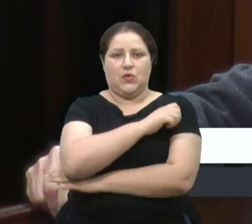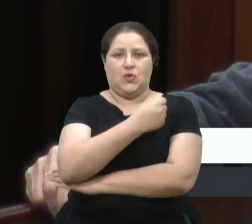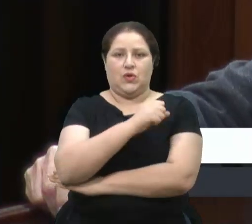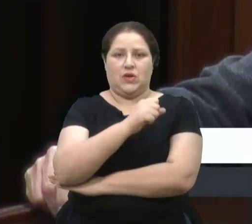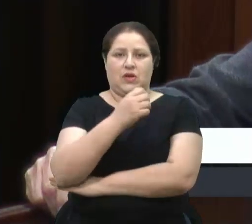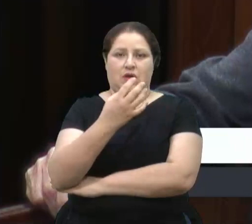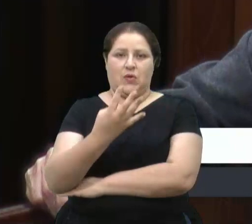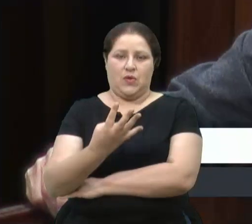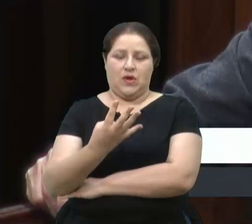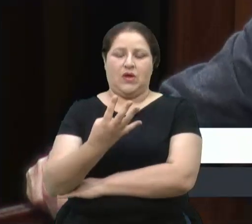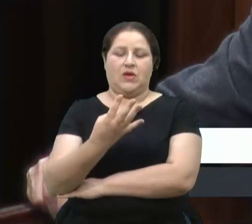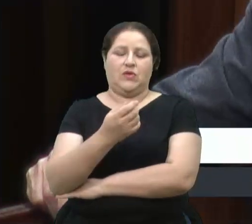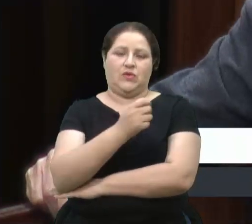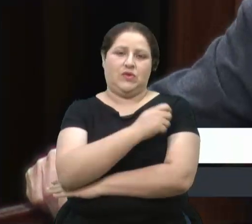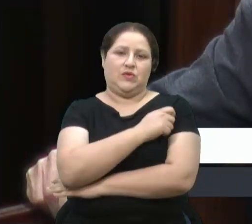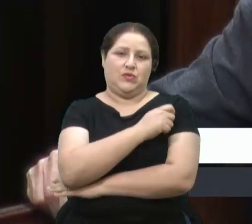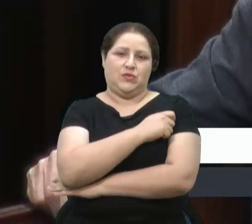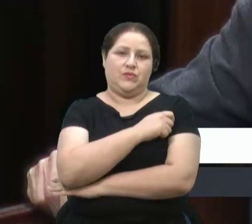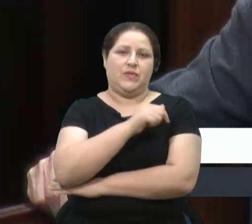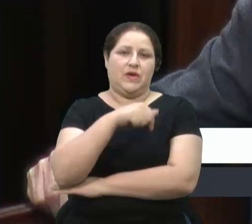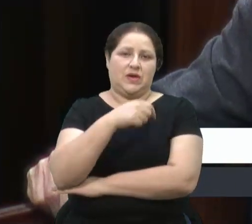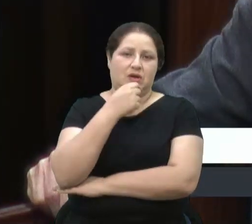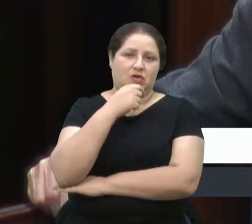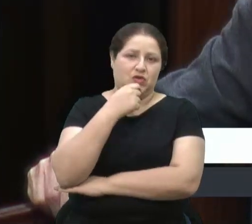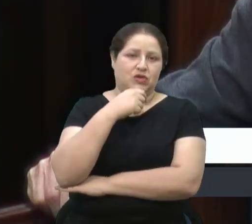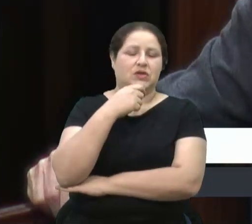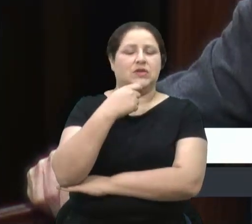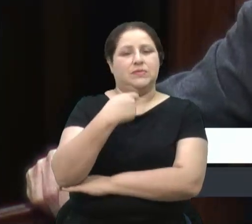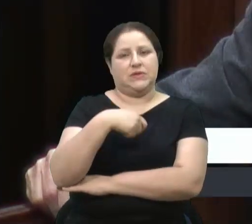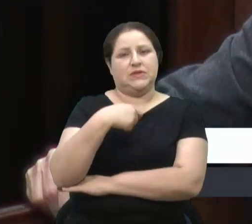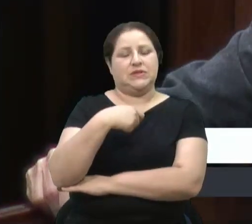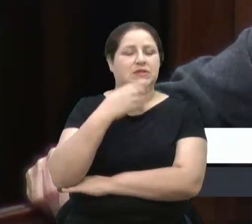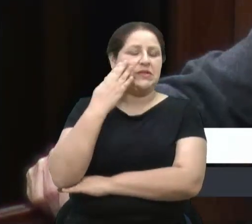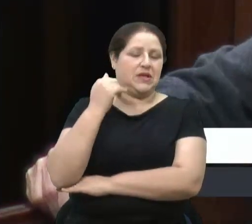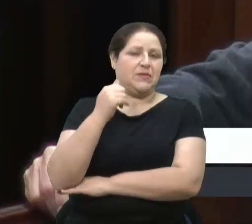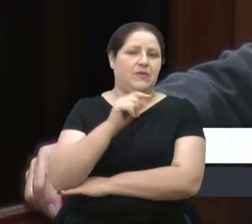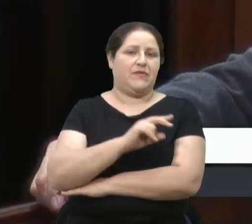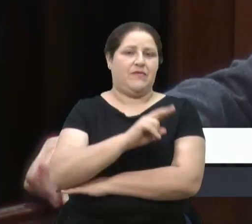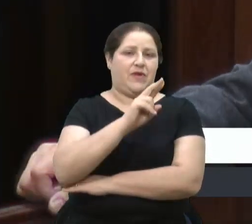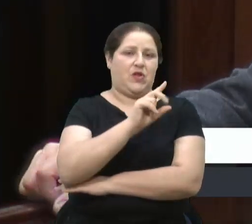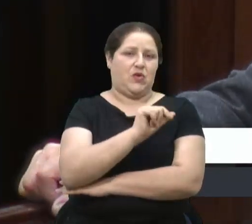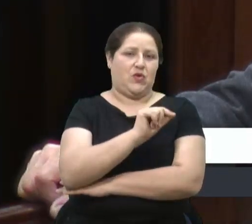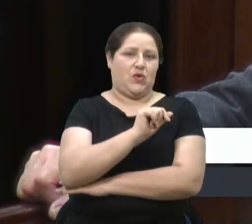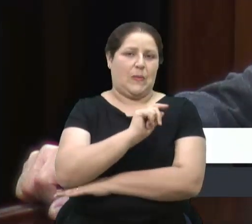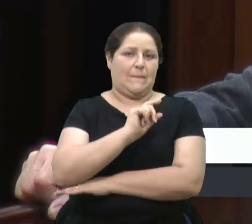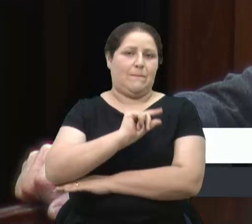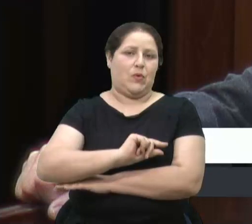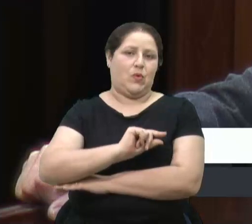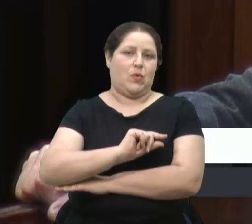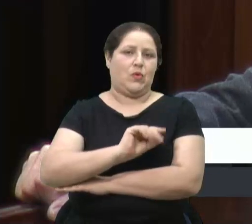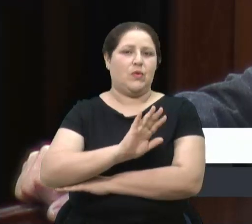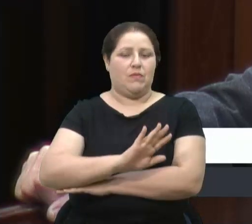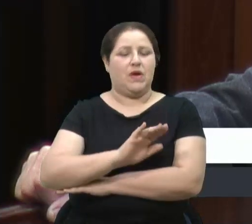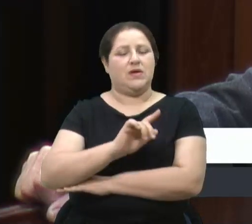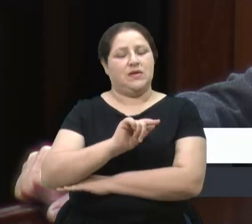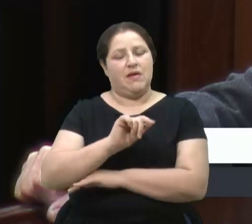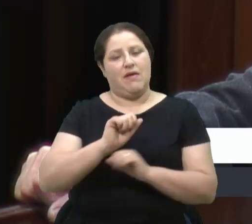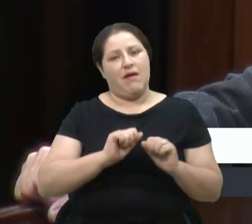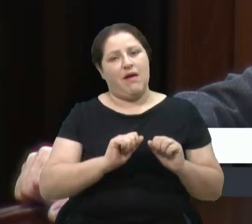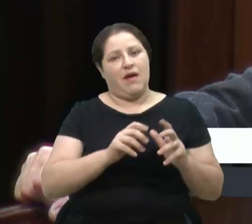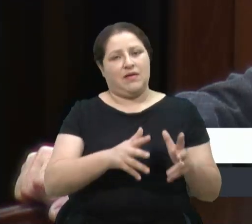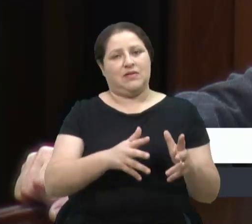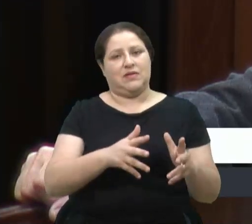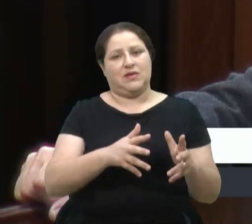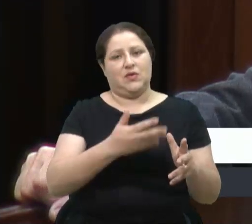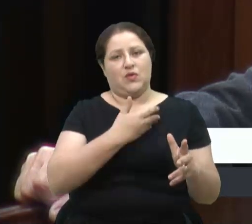é pouco a gente sabe que precisaria ser um valor maior mas é um gesto do poder público para